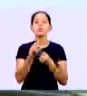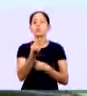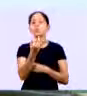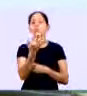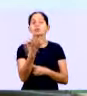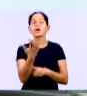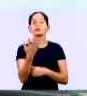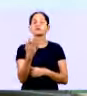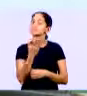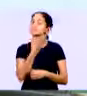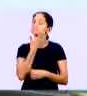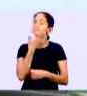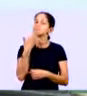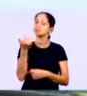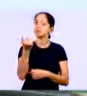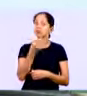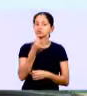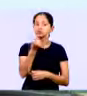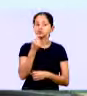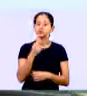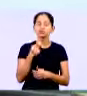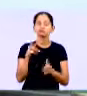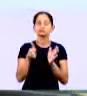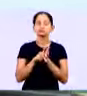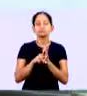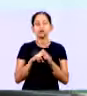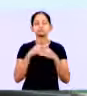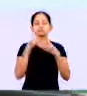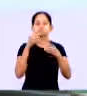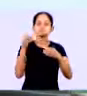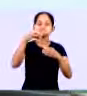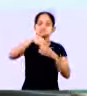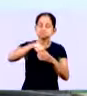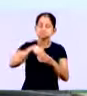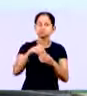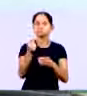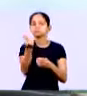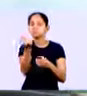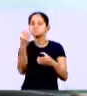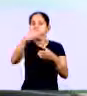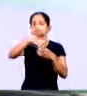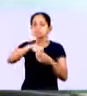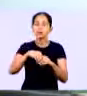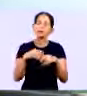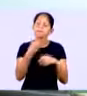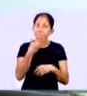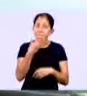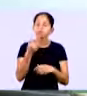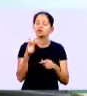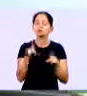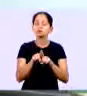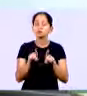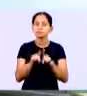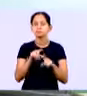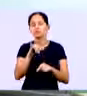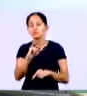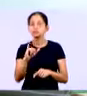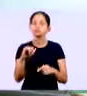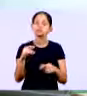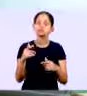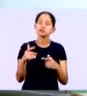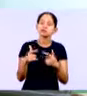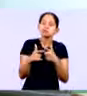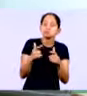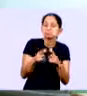terceiros, que normalmente é mais caro. Então é importante que você administre as expansões, né, assim como você deve administrar também se houver